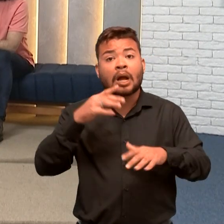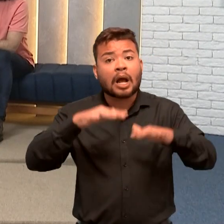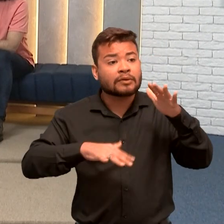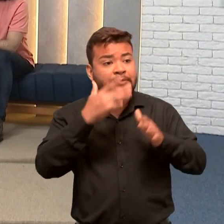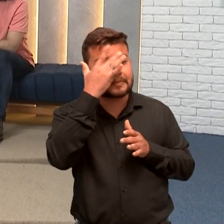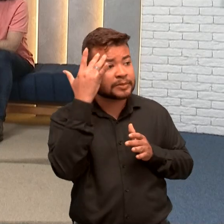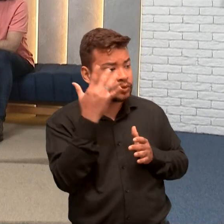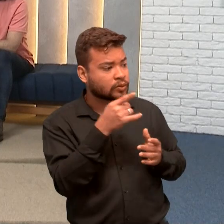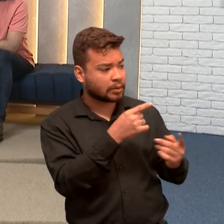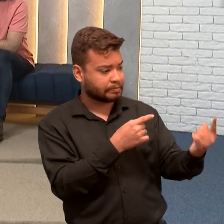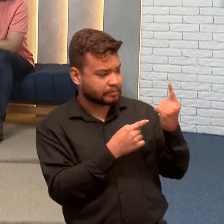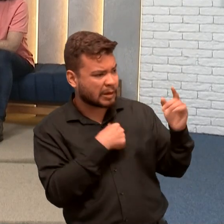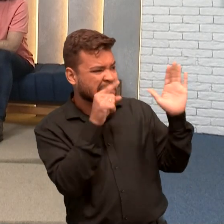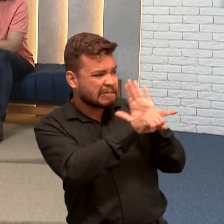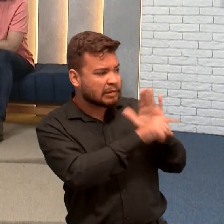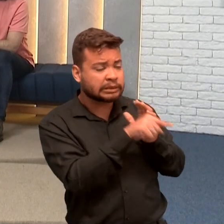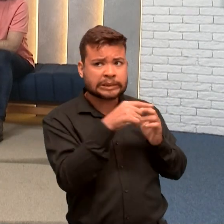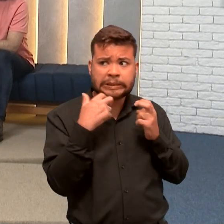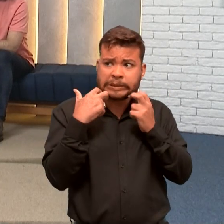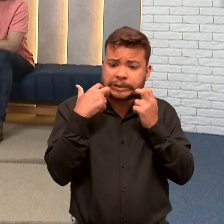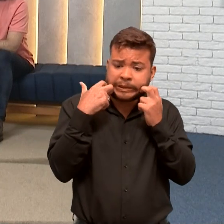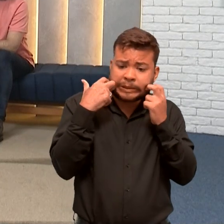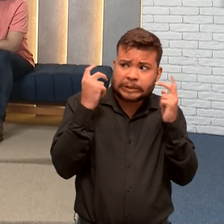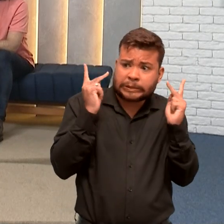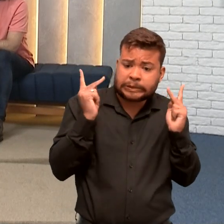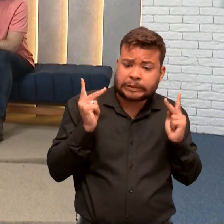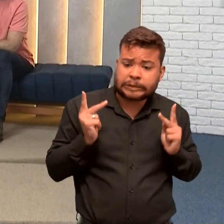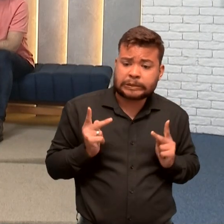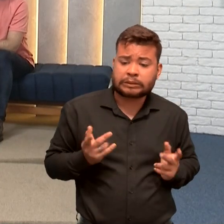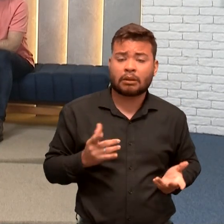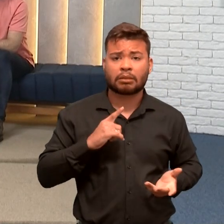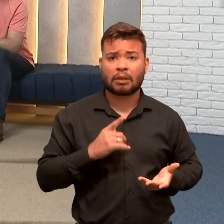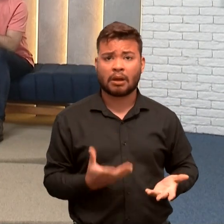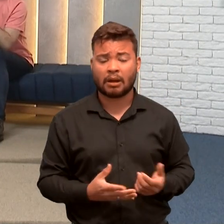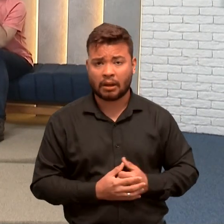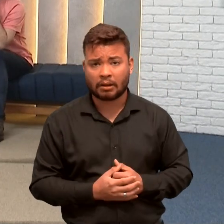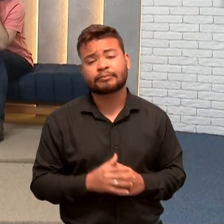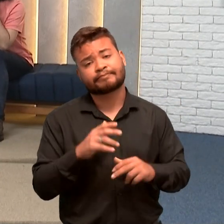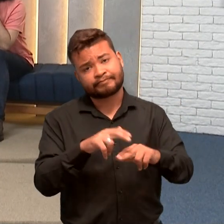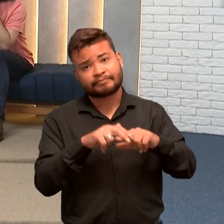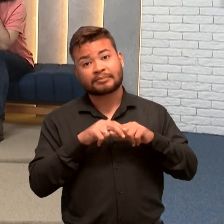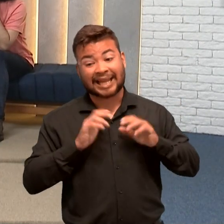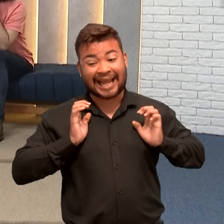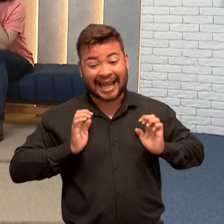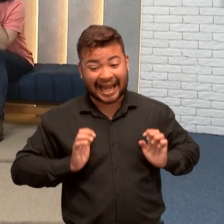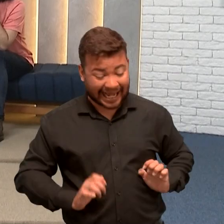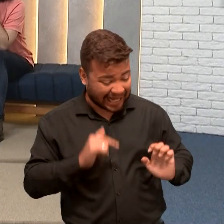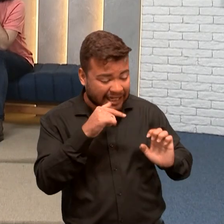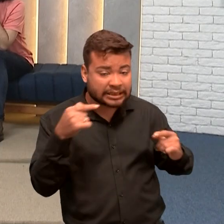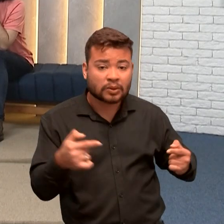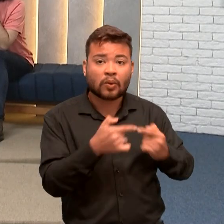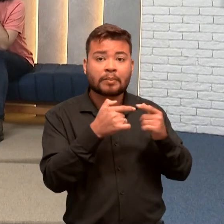para o participante que não está ligado ao objetivo da pesquisa. Então a ética, ela vai entrando aí no respeito